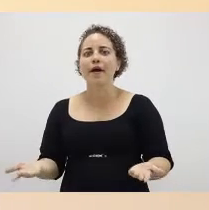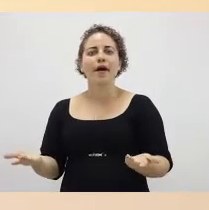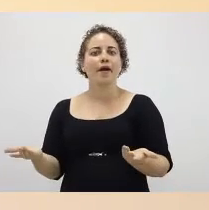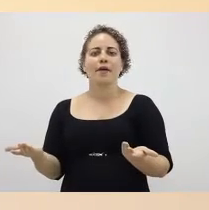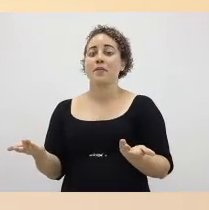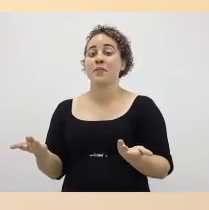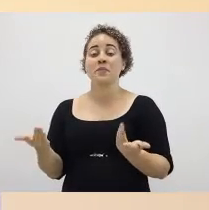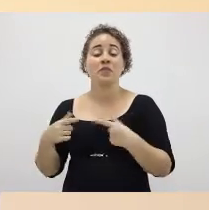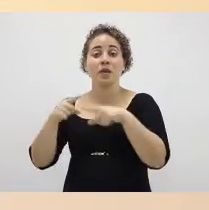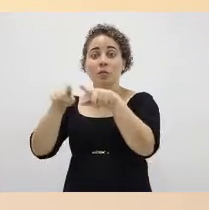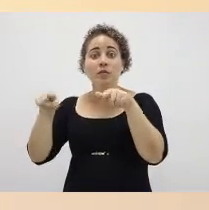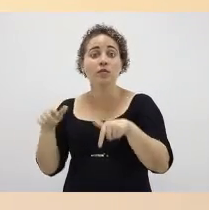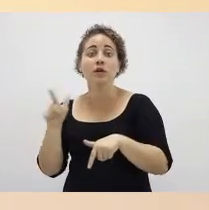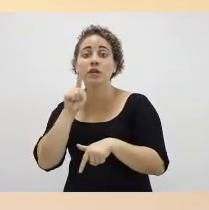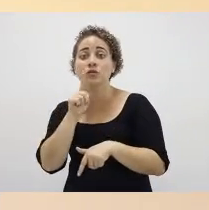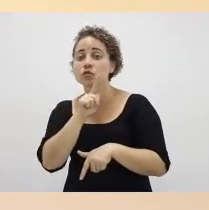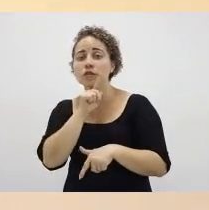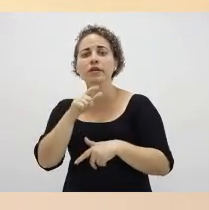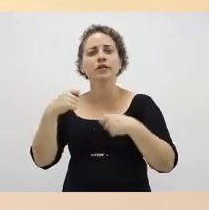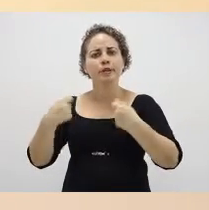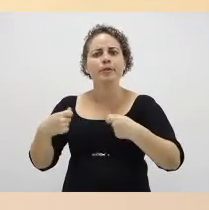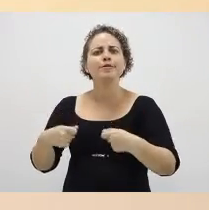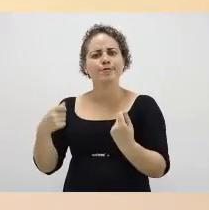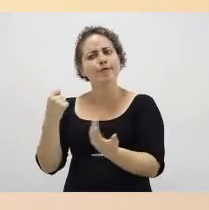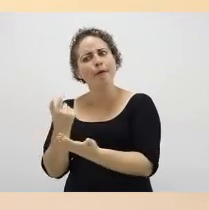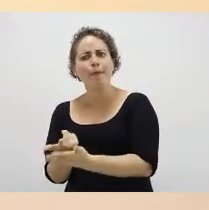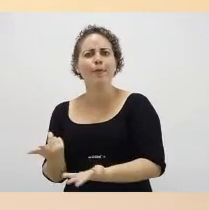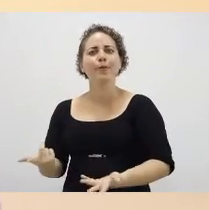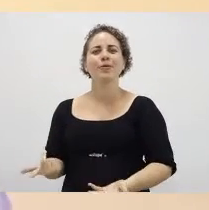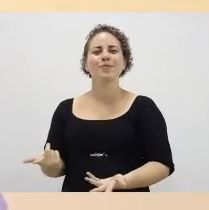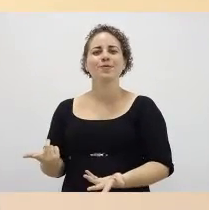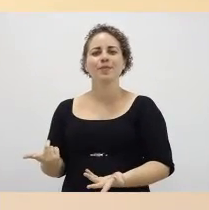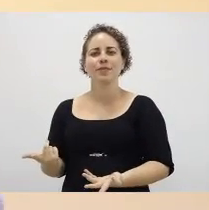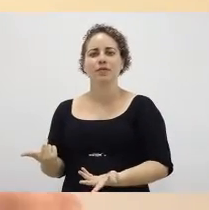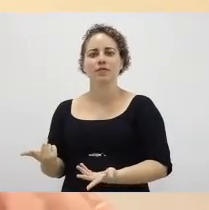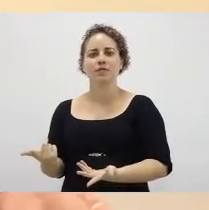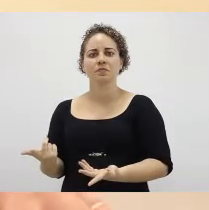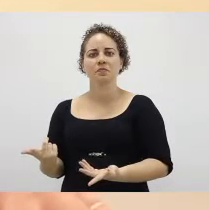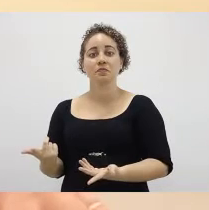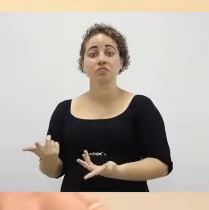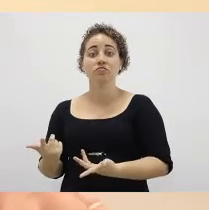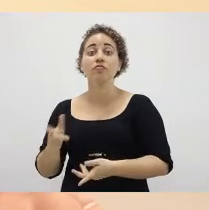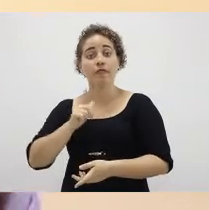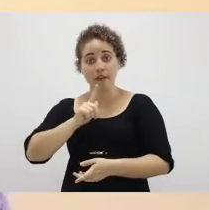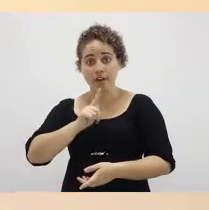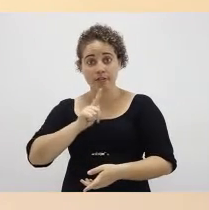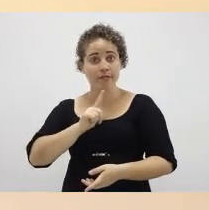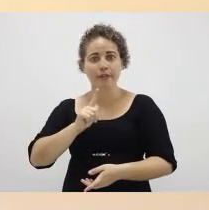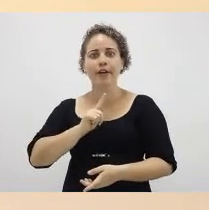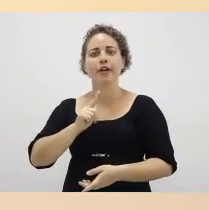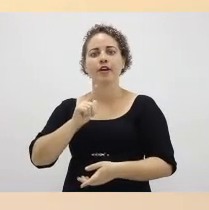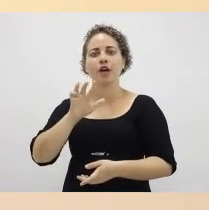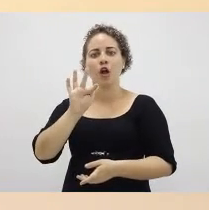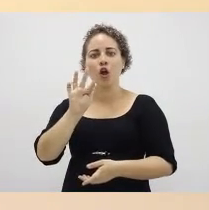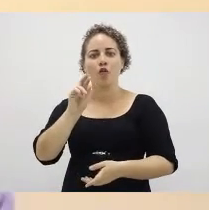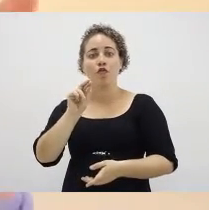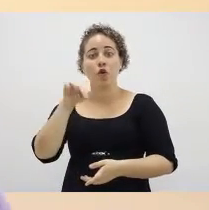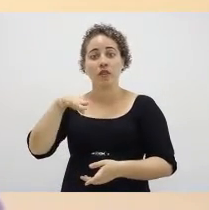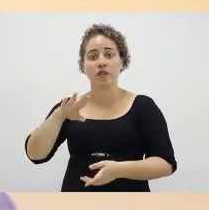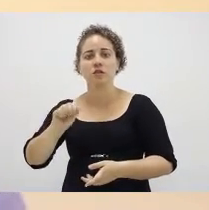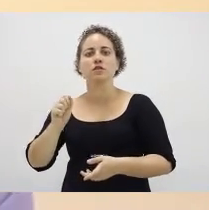ela precisa comprar matérias-primas a fornecedores. Um exemplo, o pão,